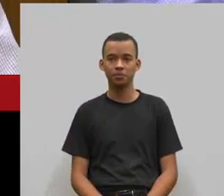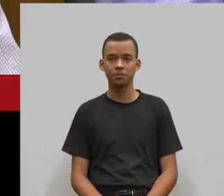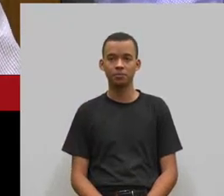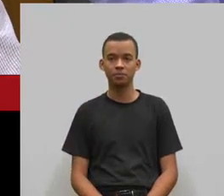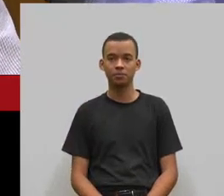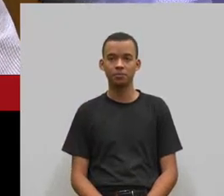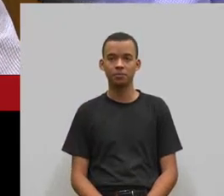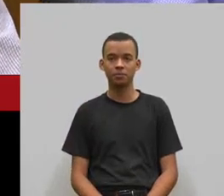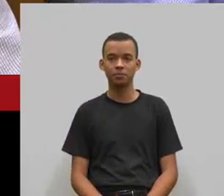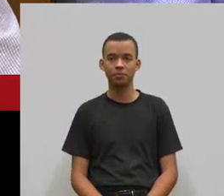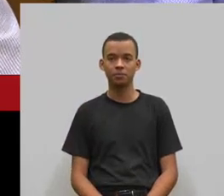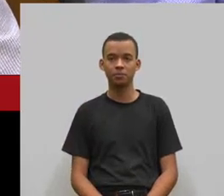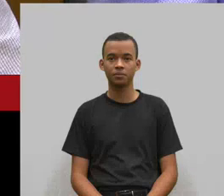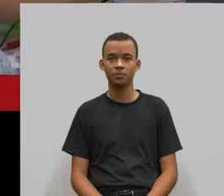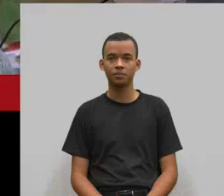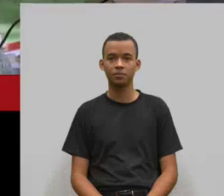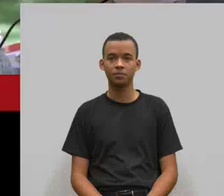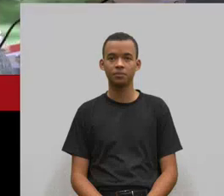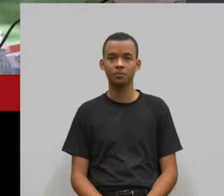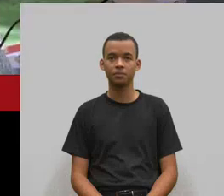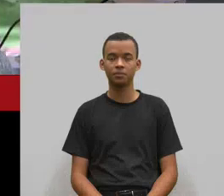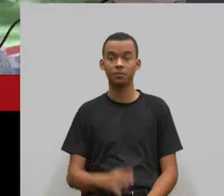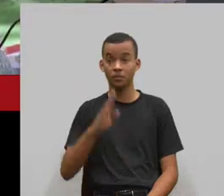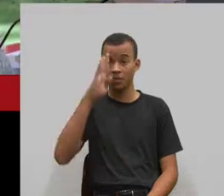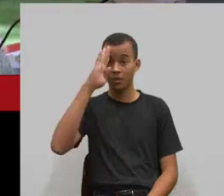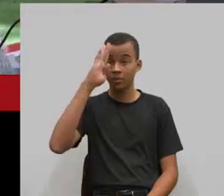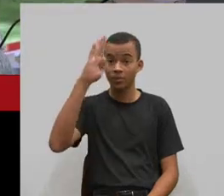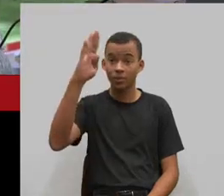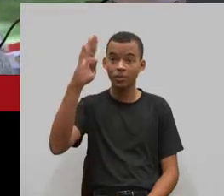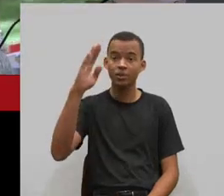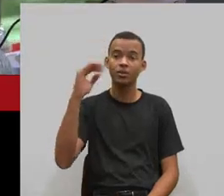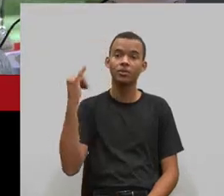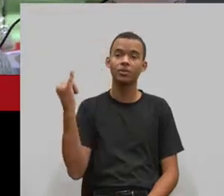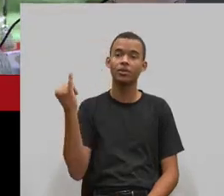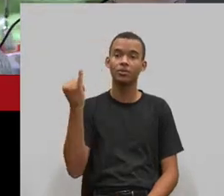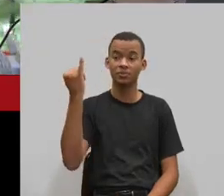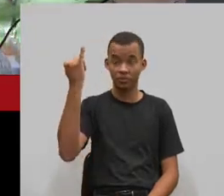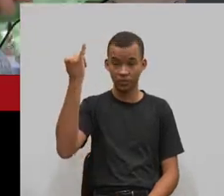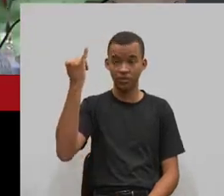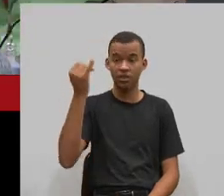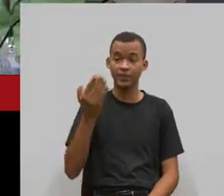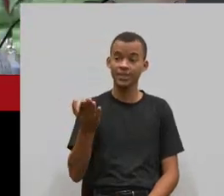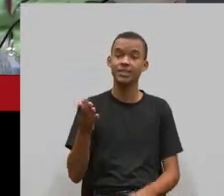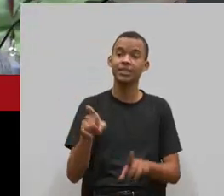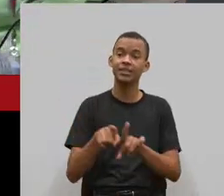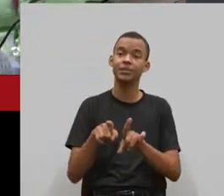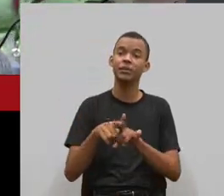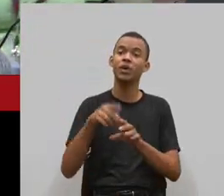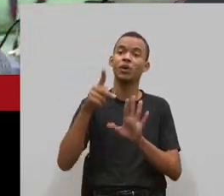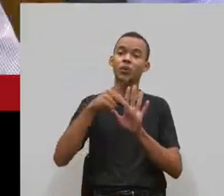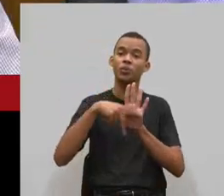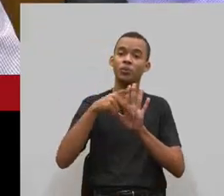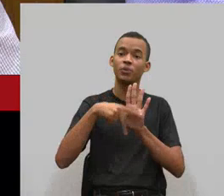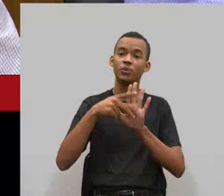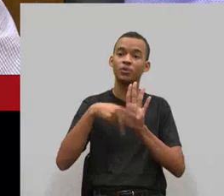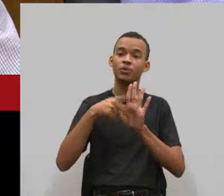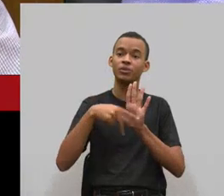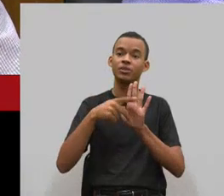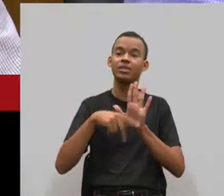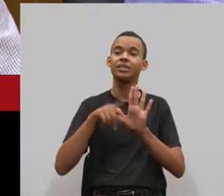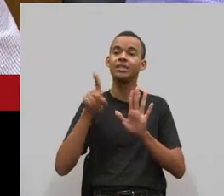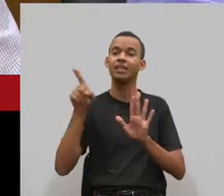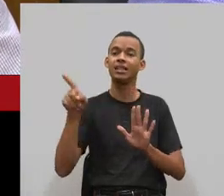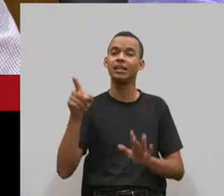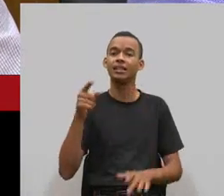eh o mais importante é o valor do carro de você tá entrando no projeto e de 70 e